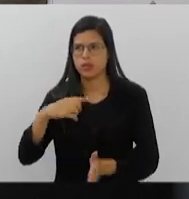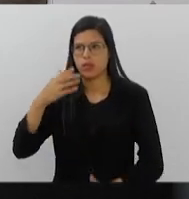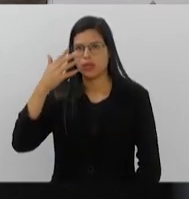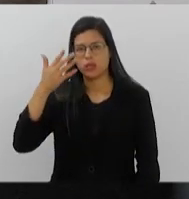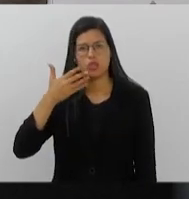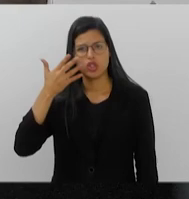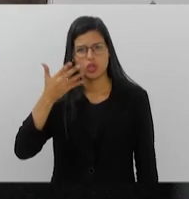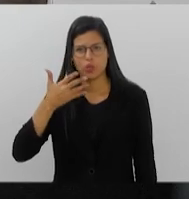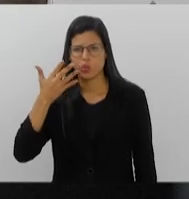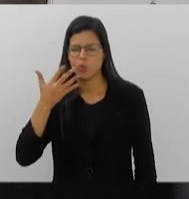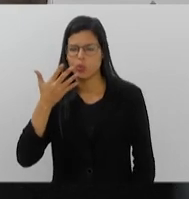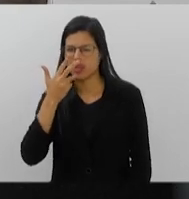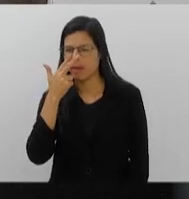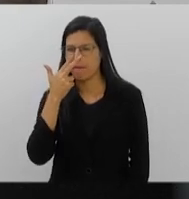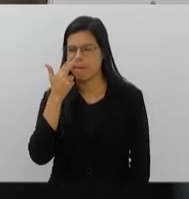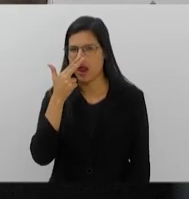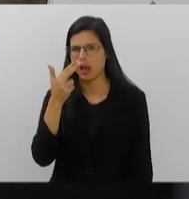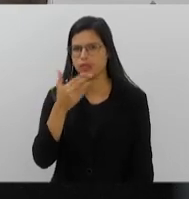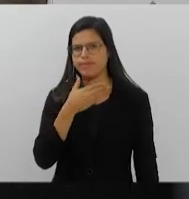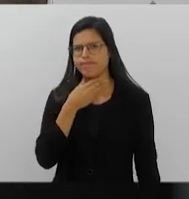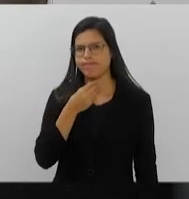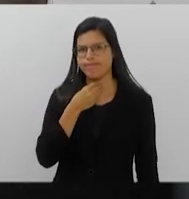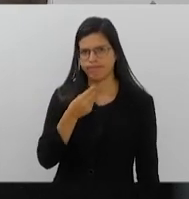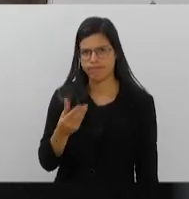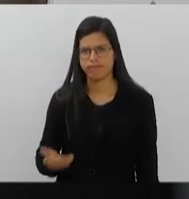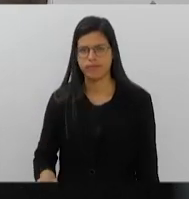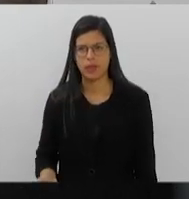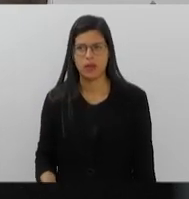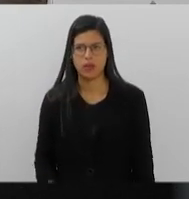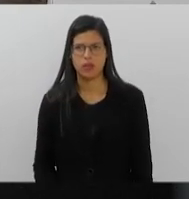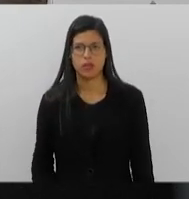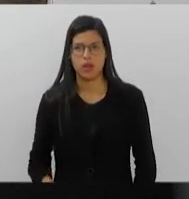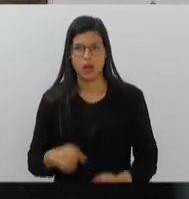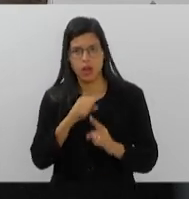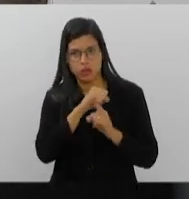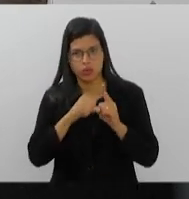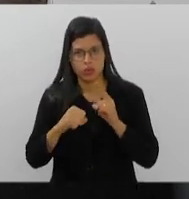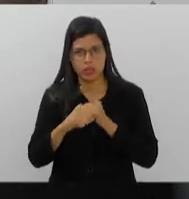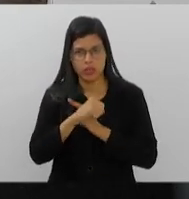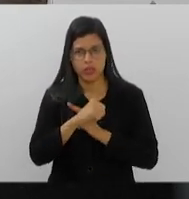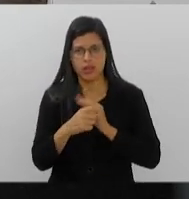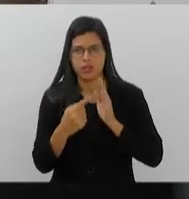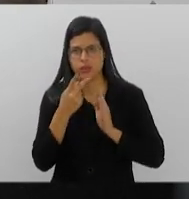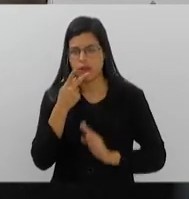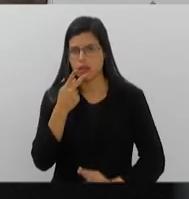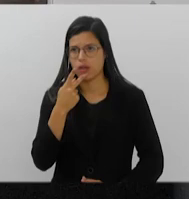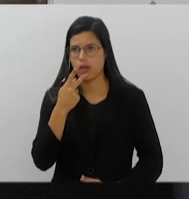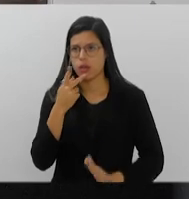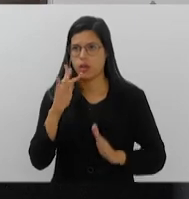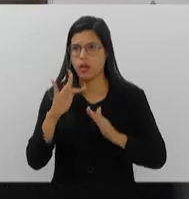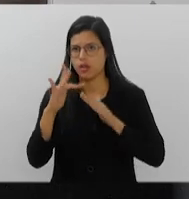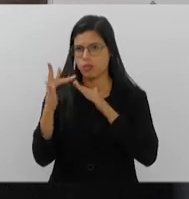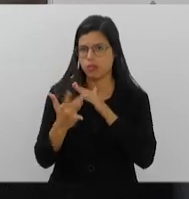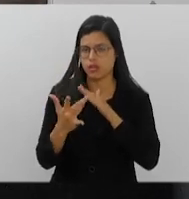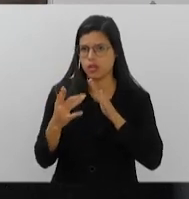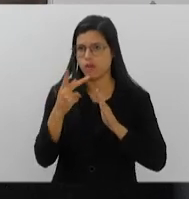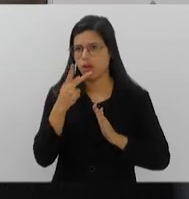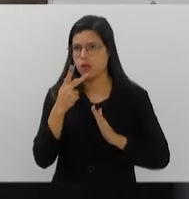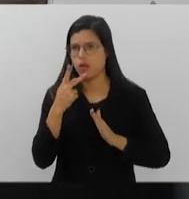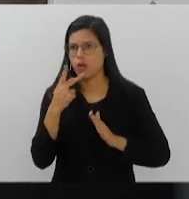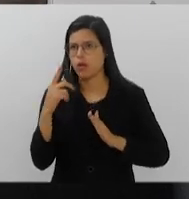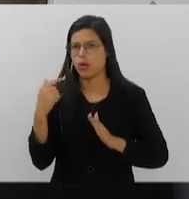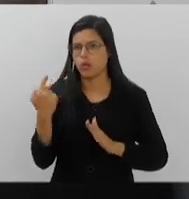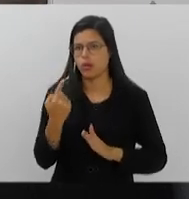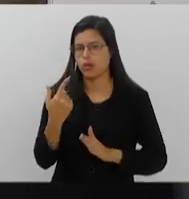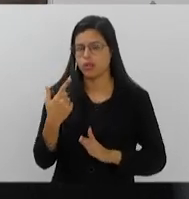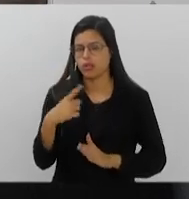muito díspares. Então, há a sociedade civil dizendo, e as mídias dizendo, nós temos lucro, e